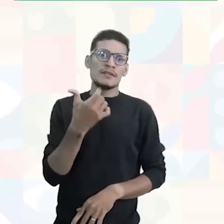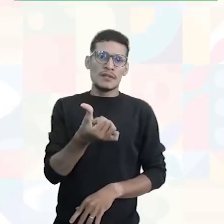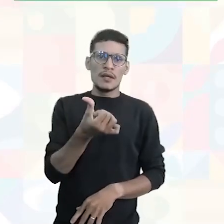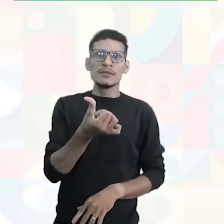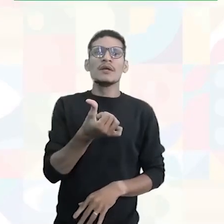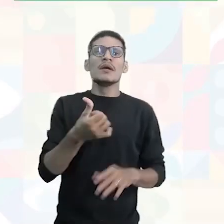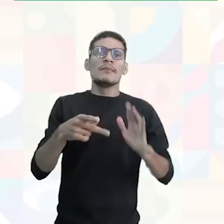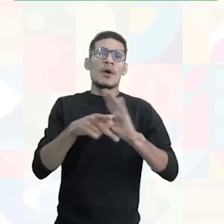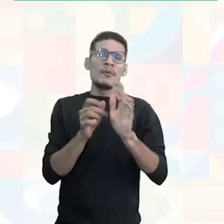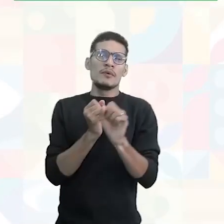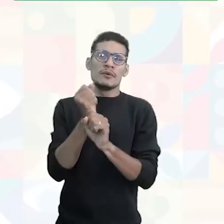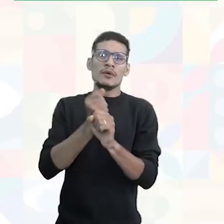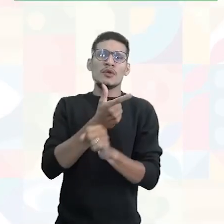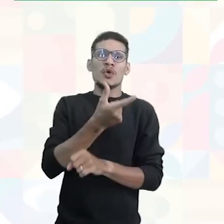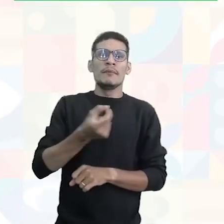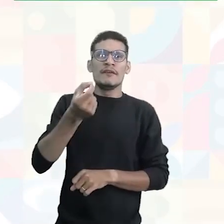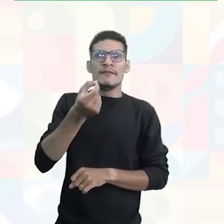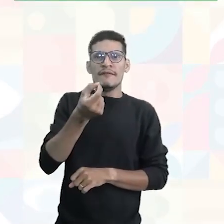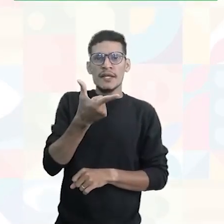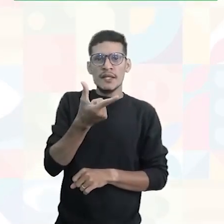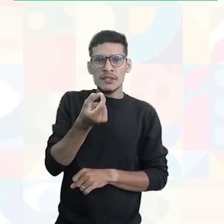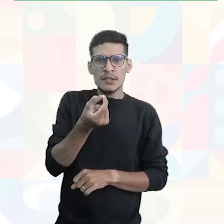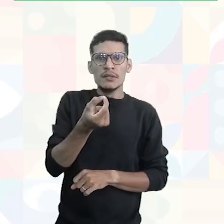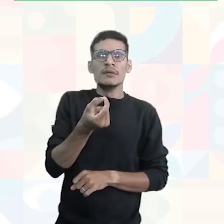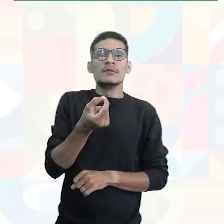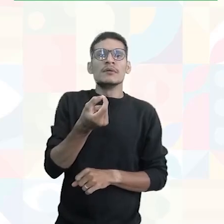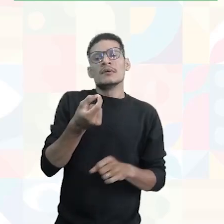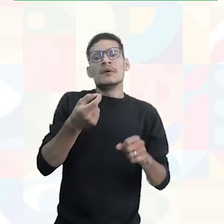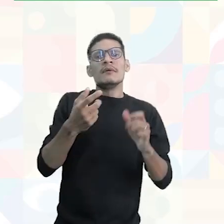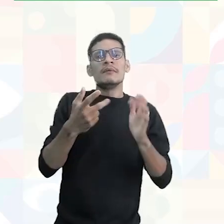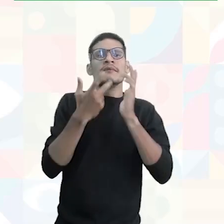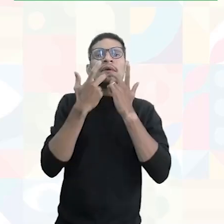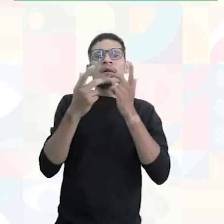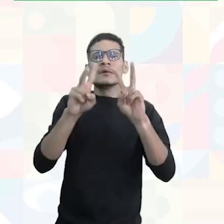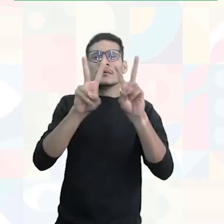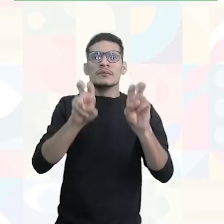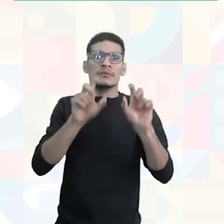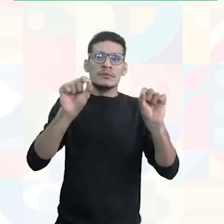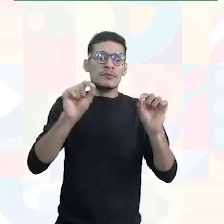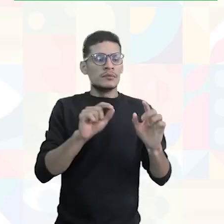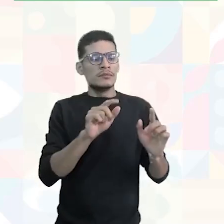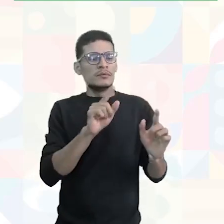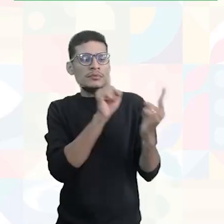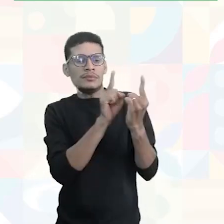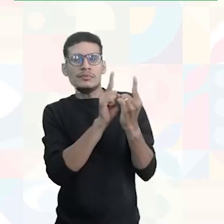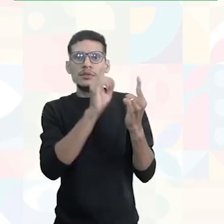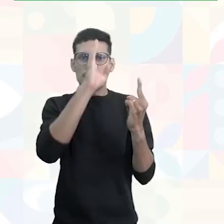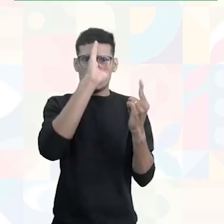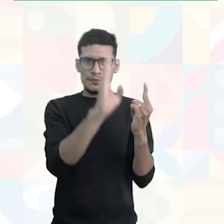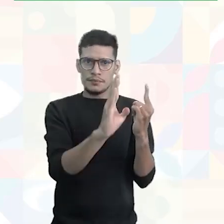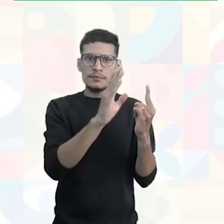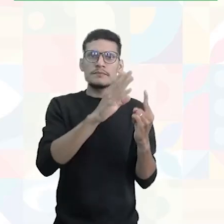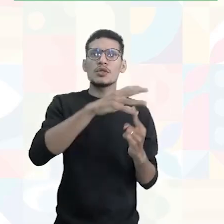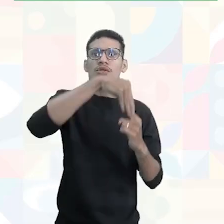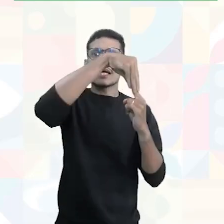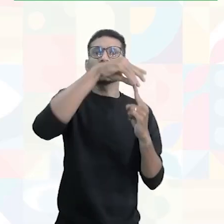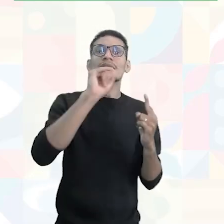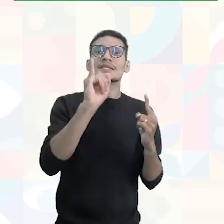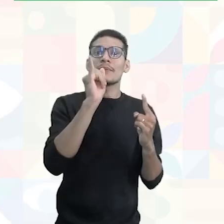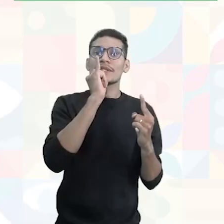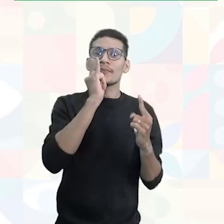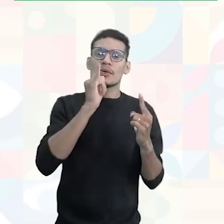14.626 de 2020, que traz a perspectiva do atendimento prioritário àquelas pessoas com transtorno do